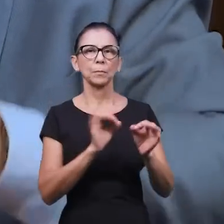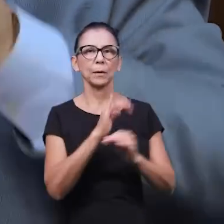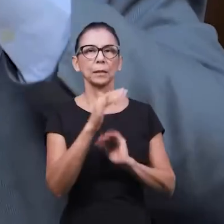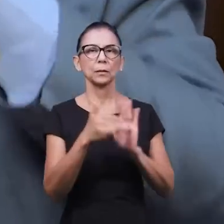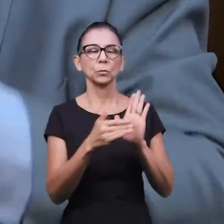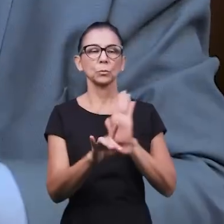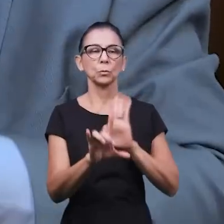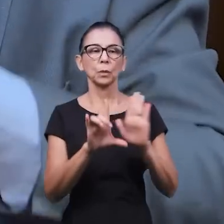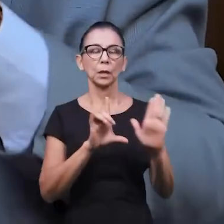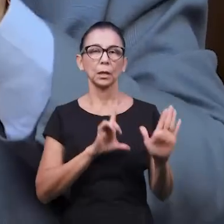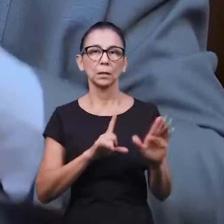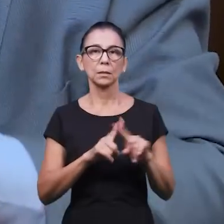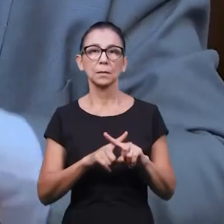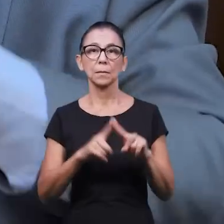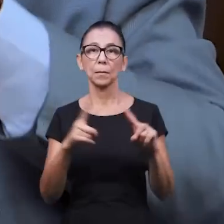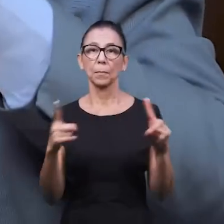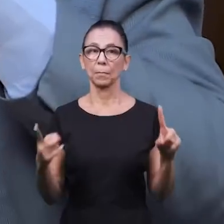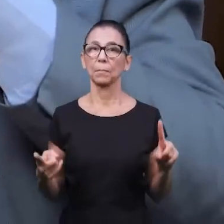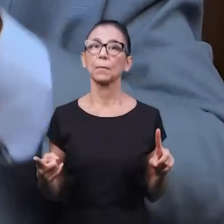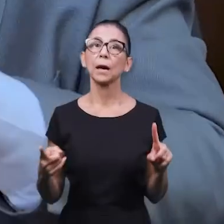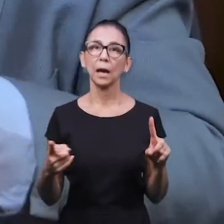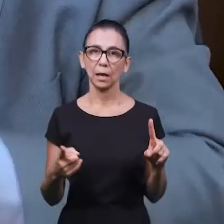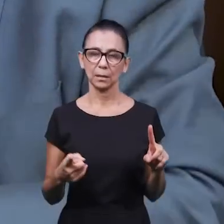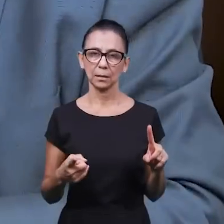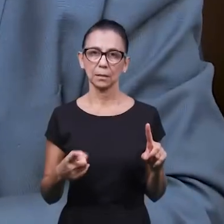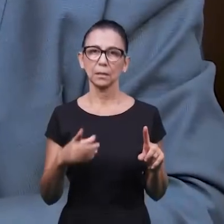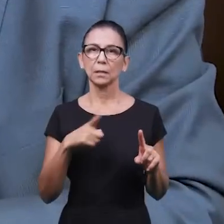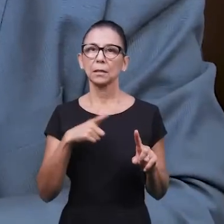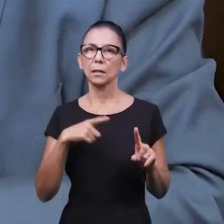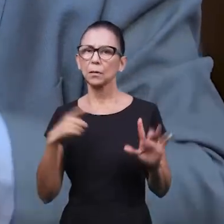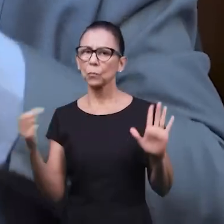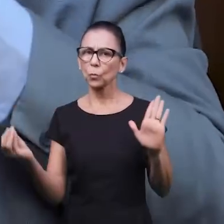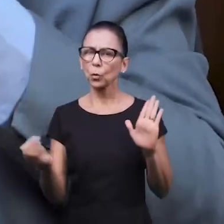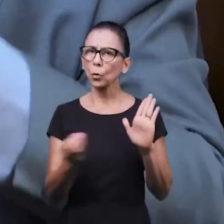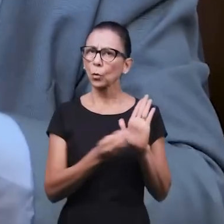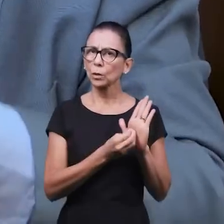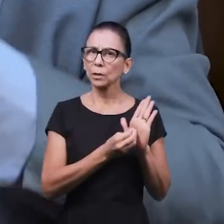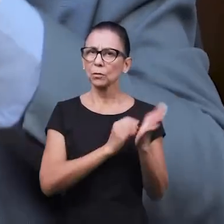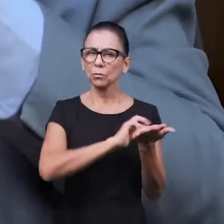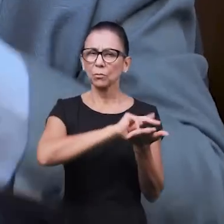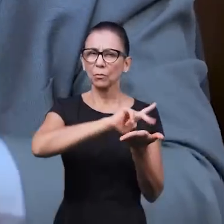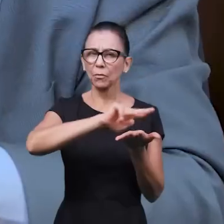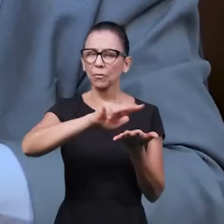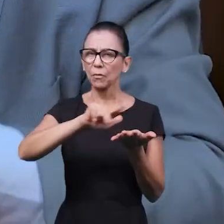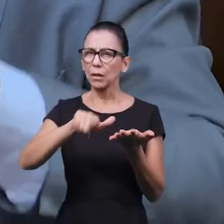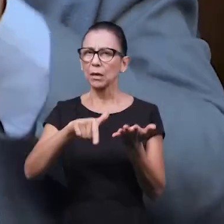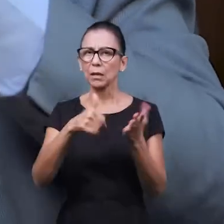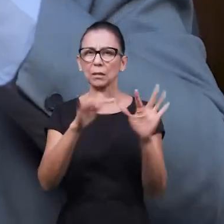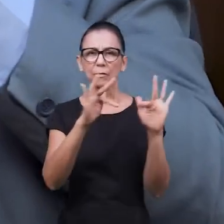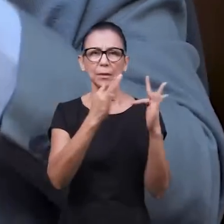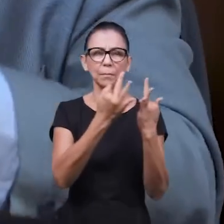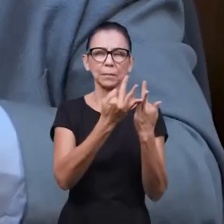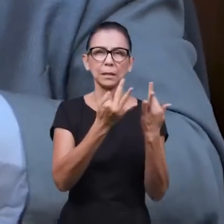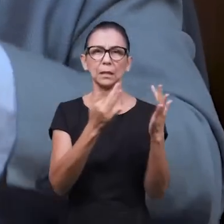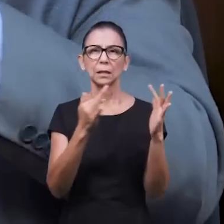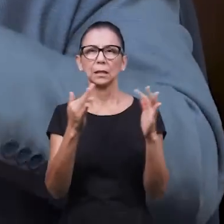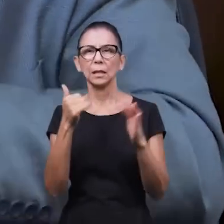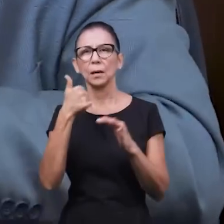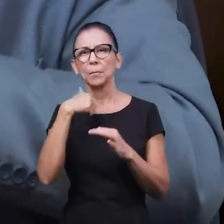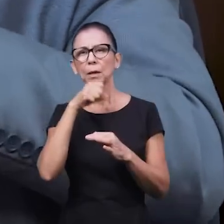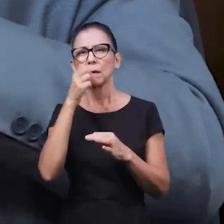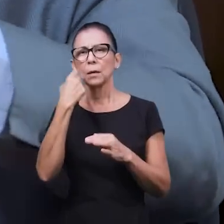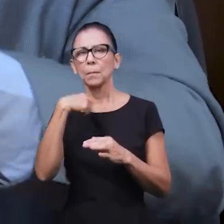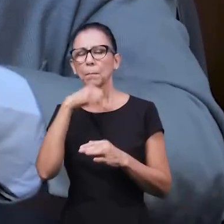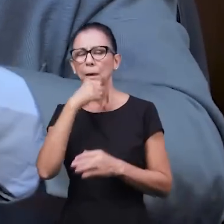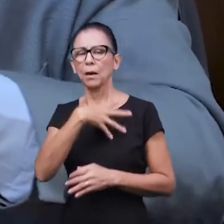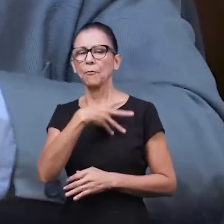pré-roteiro, tem muito conteúdo de todo o seu interesse sobre família, sobre lar, sobre relação de pais e filhos, filhos